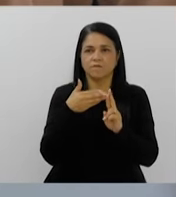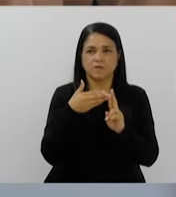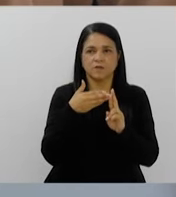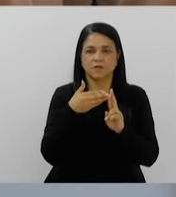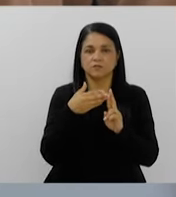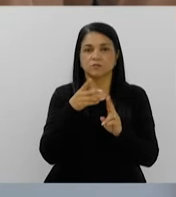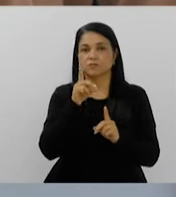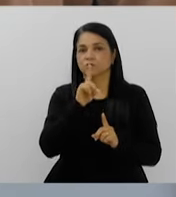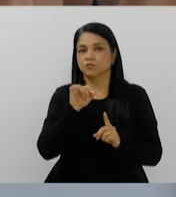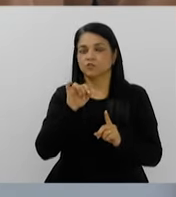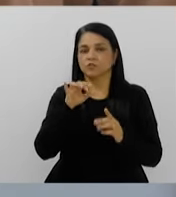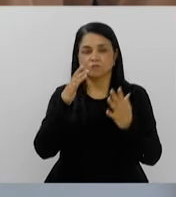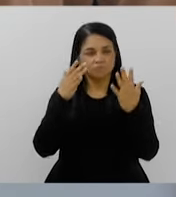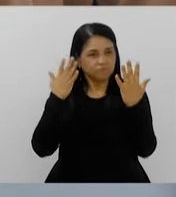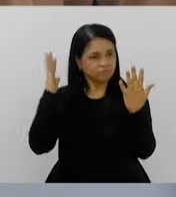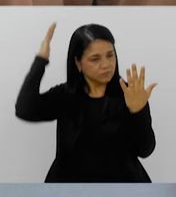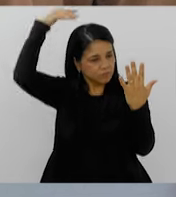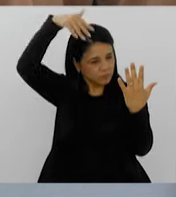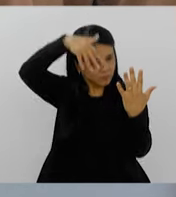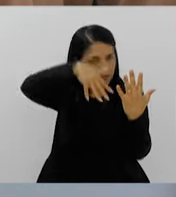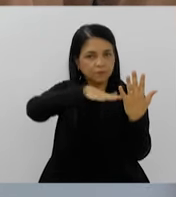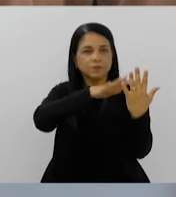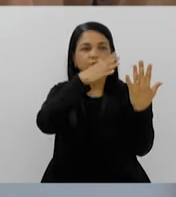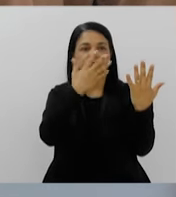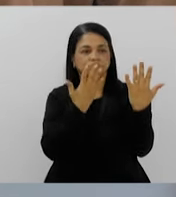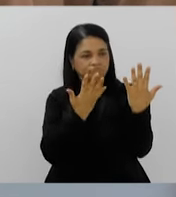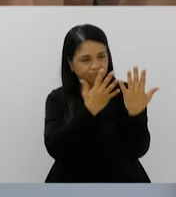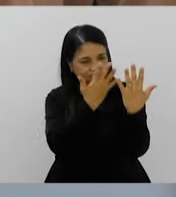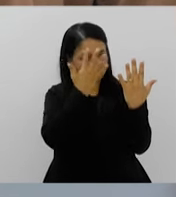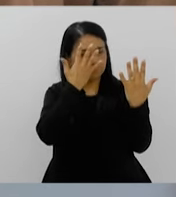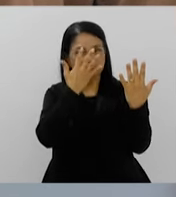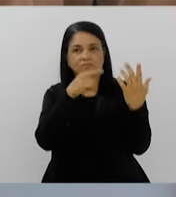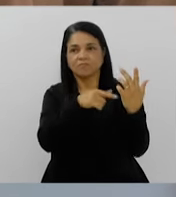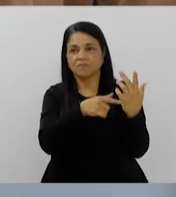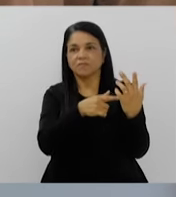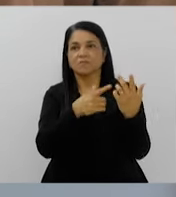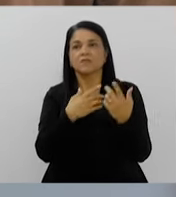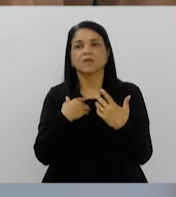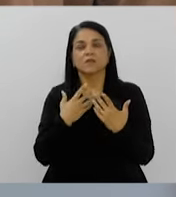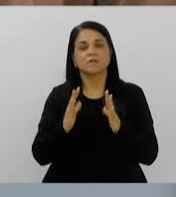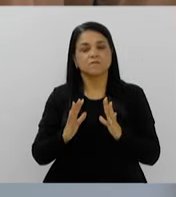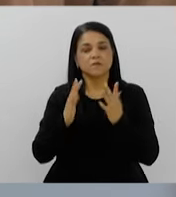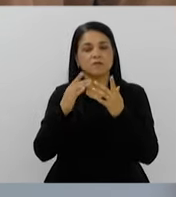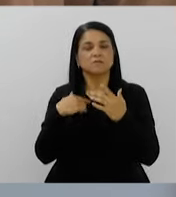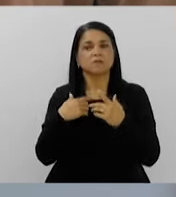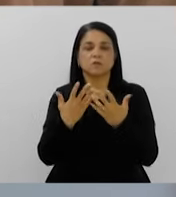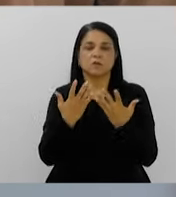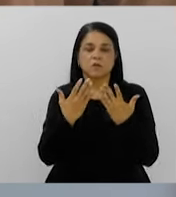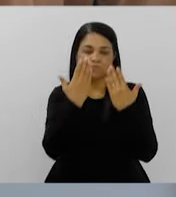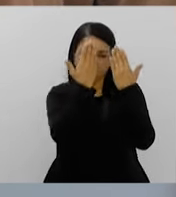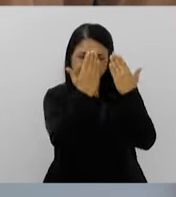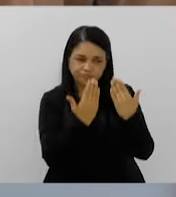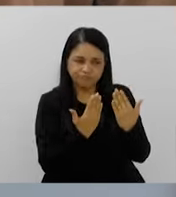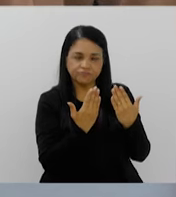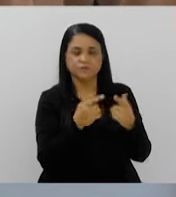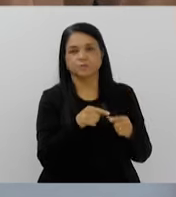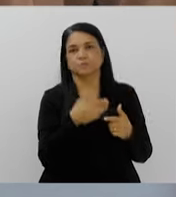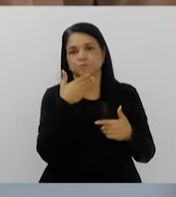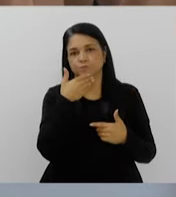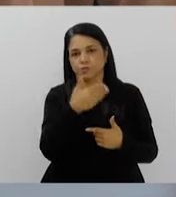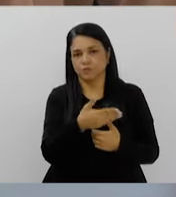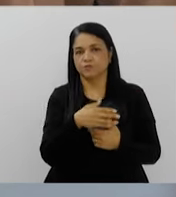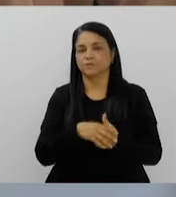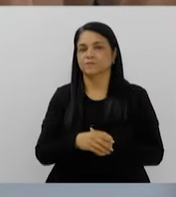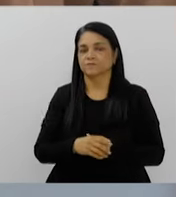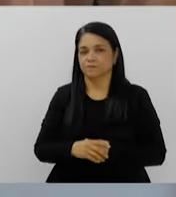ao dia de Iemanjá e à festa de Iemanjá. Então, eu queria pedir vista para uma sessão para ver se há compatibilidade. Perfeito. Vistas,